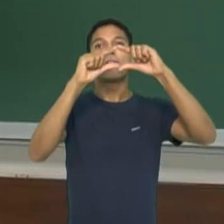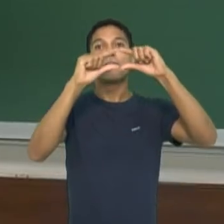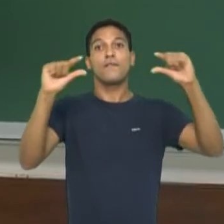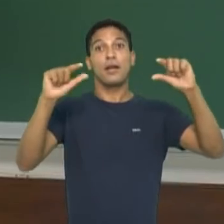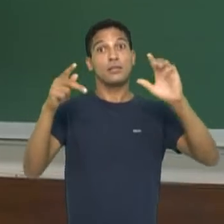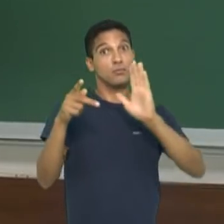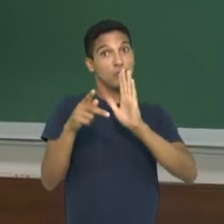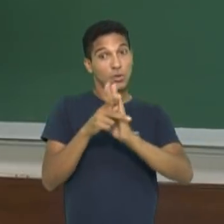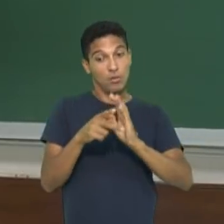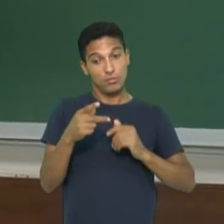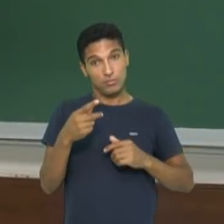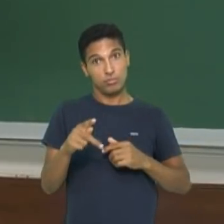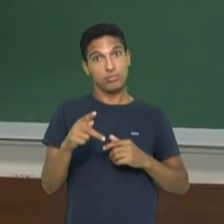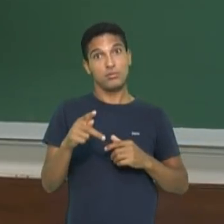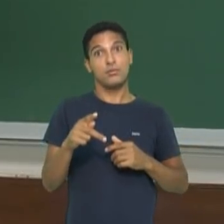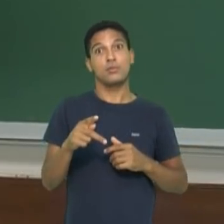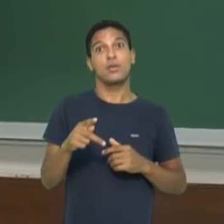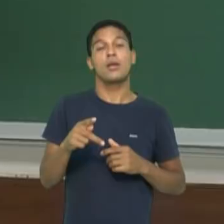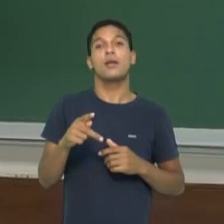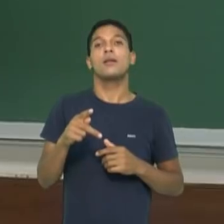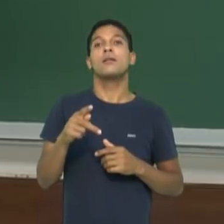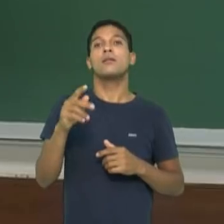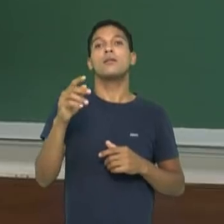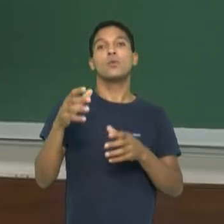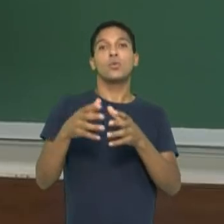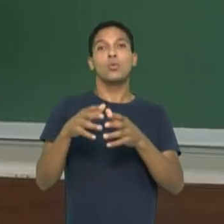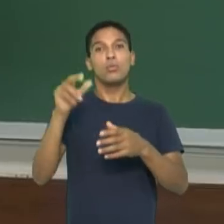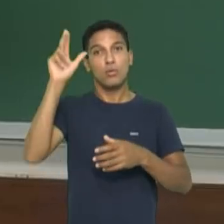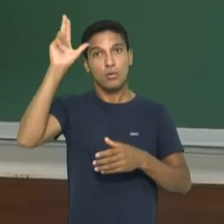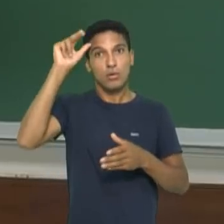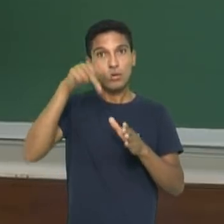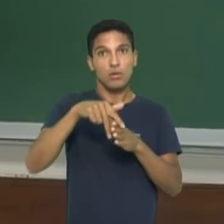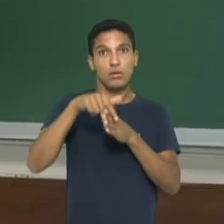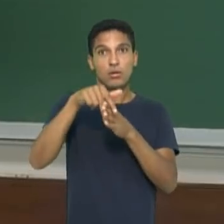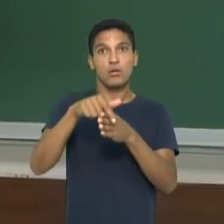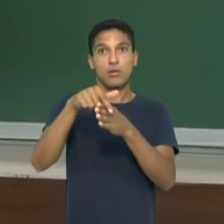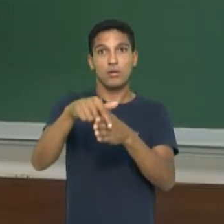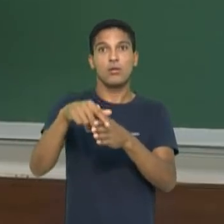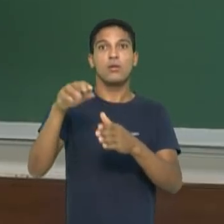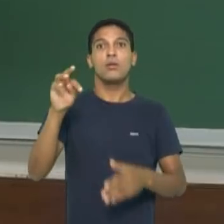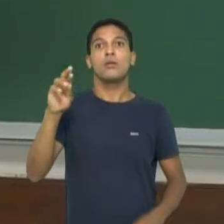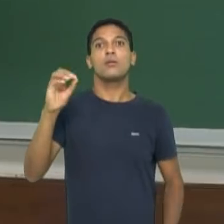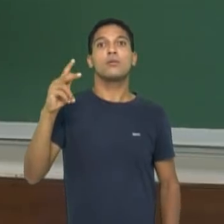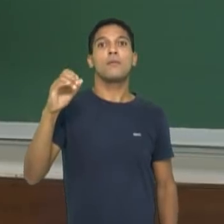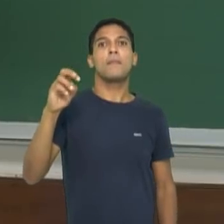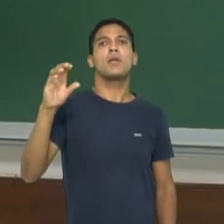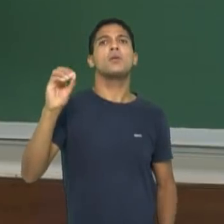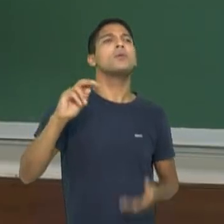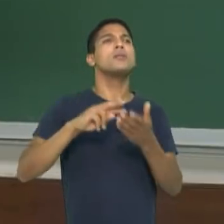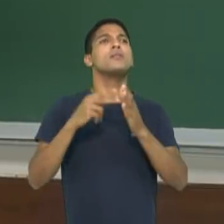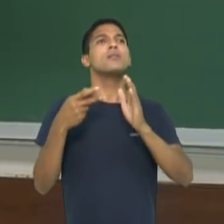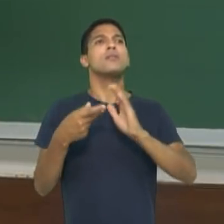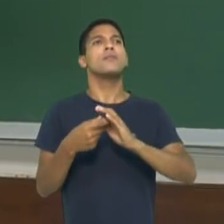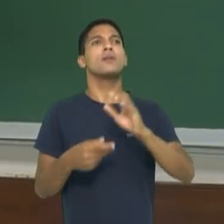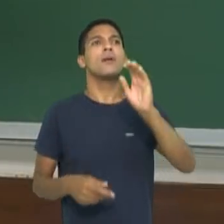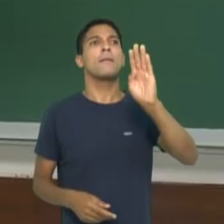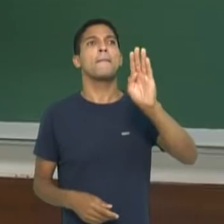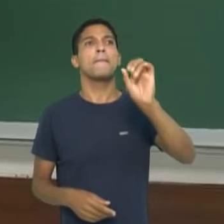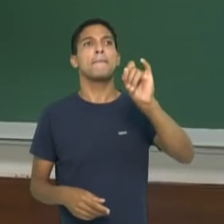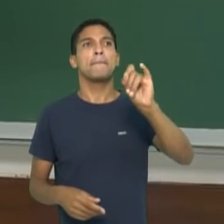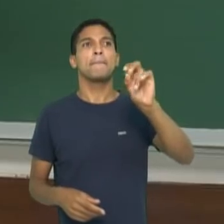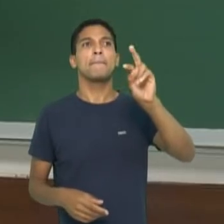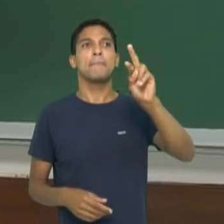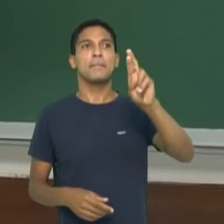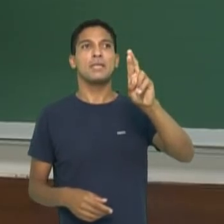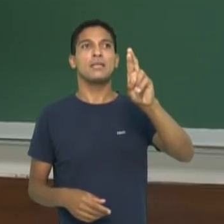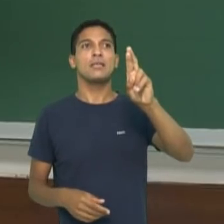dos tropeiros. Vamos lá, biriva. O que era biriva, professora? Lá no Rio Grande do Sul, os tropeiros de lá chamavam os tropeiros do Paraná